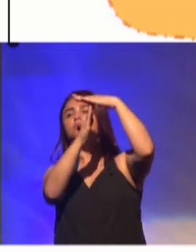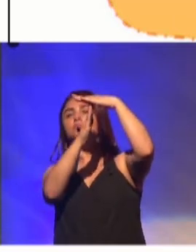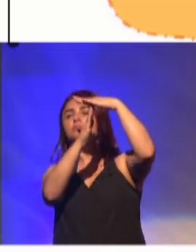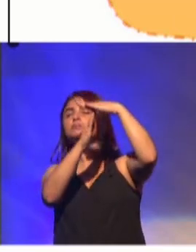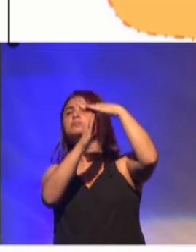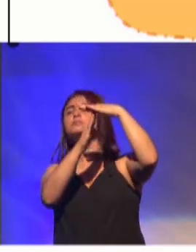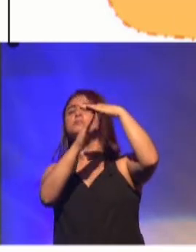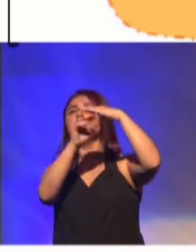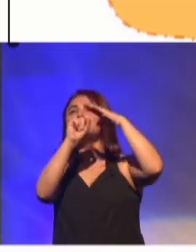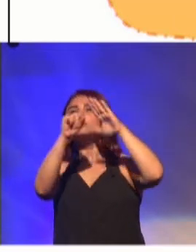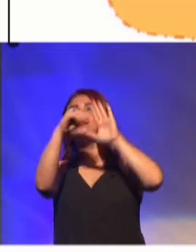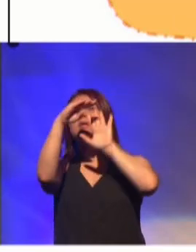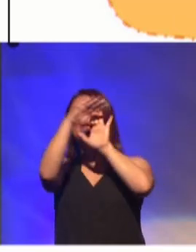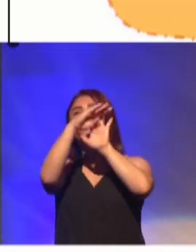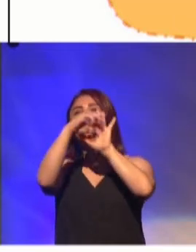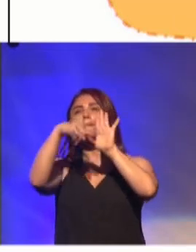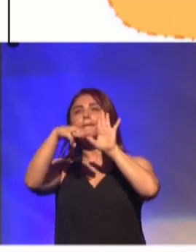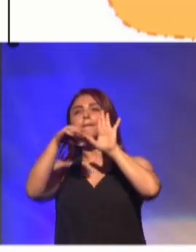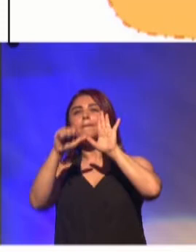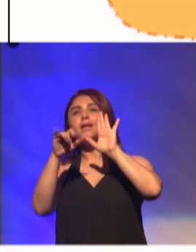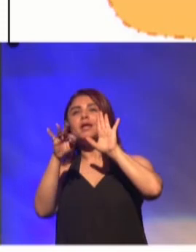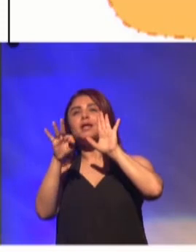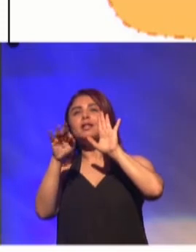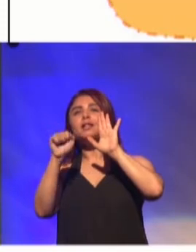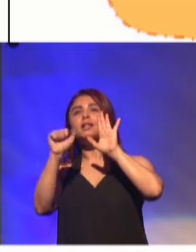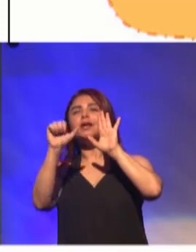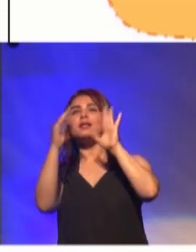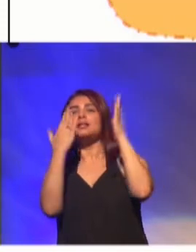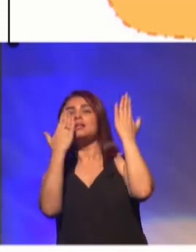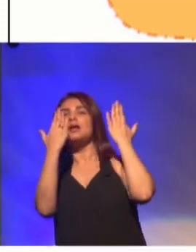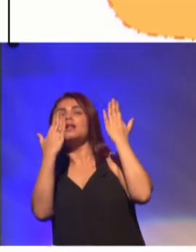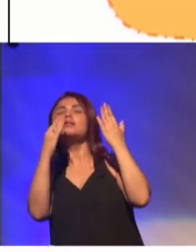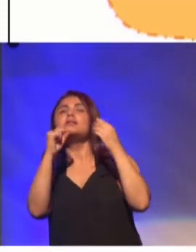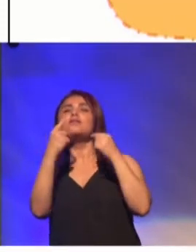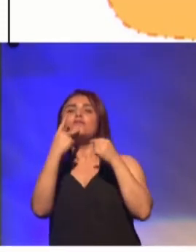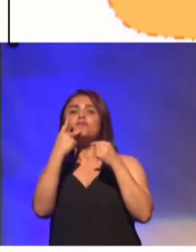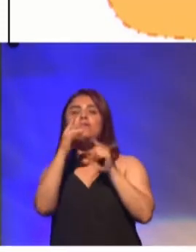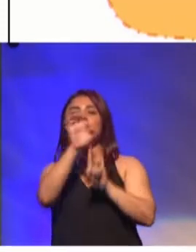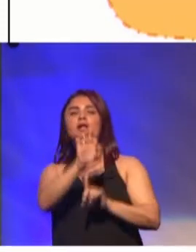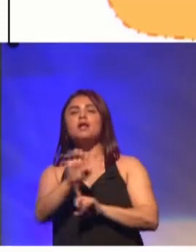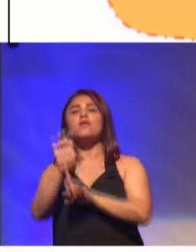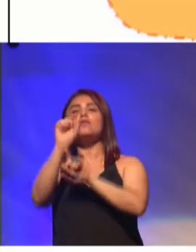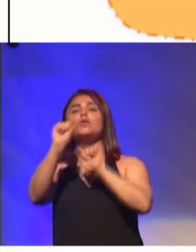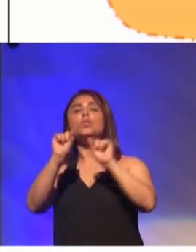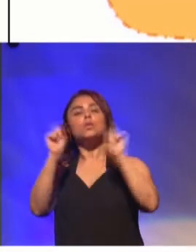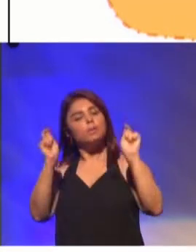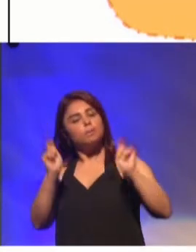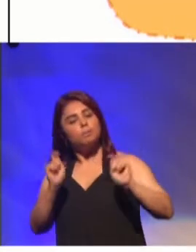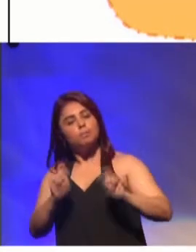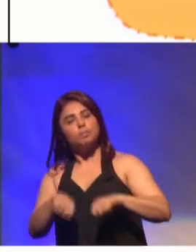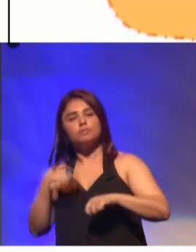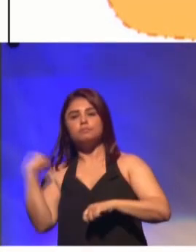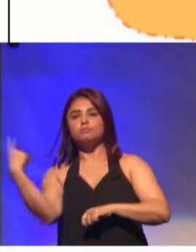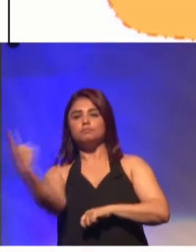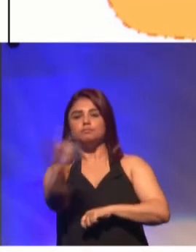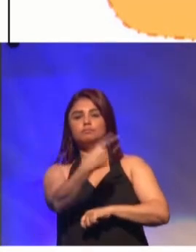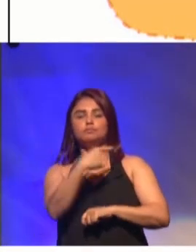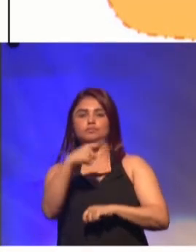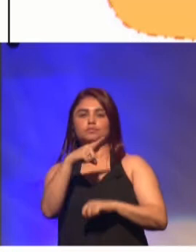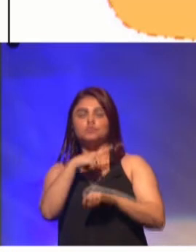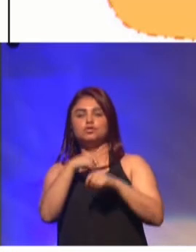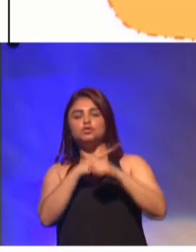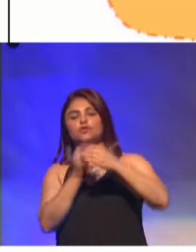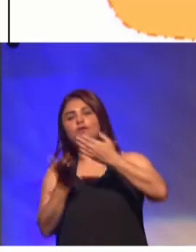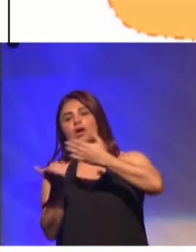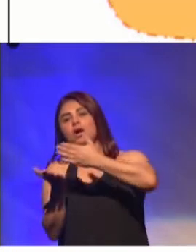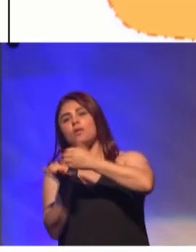que são as meta-análises, quando a gente vai falar de evidências, só é possível se a gente tiver a base